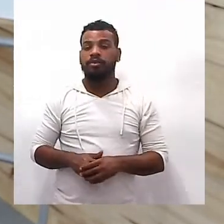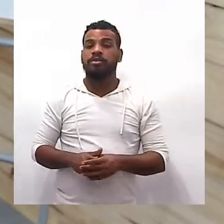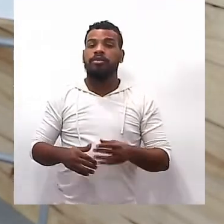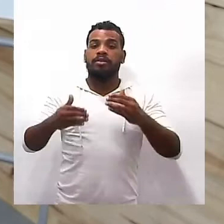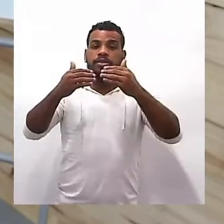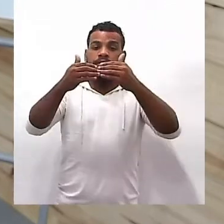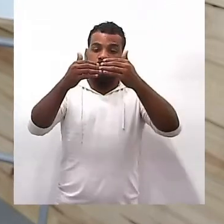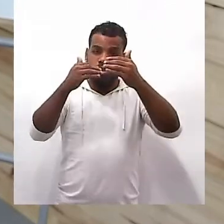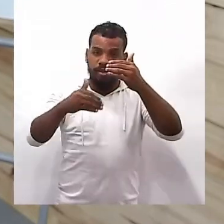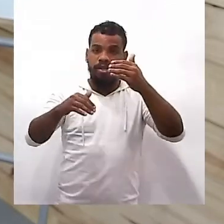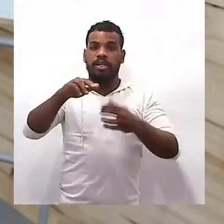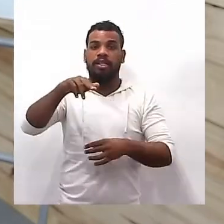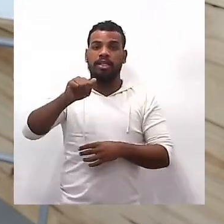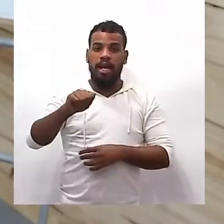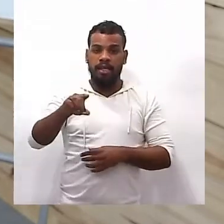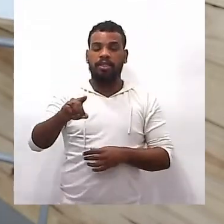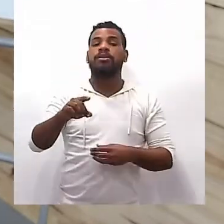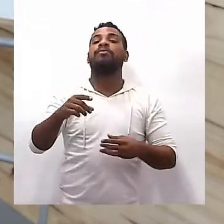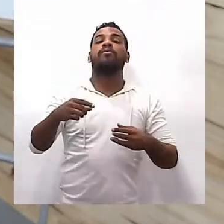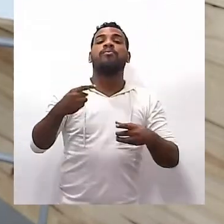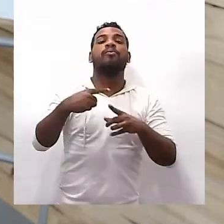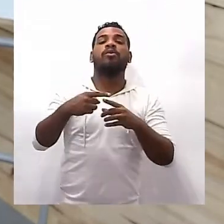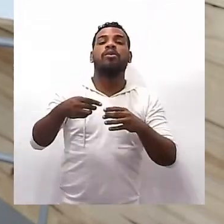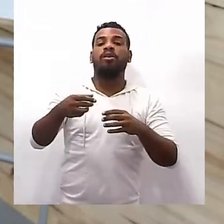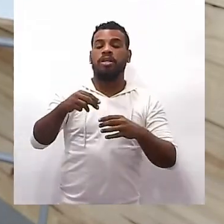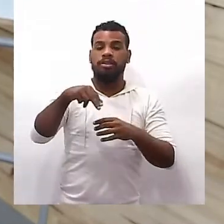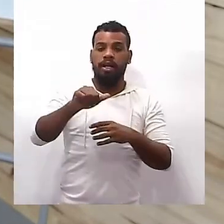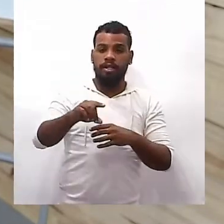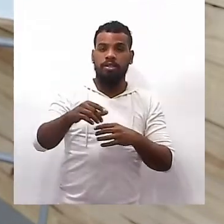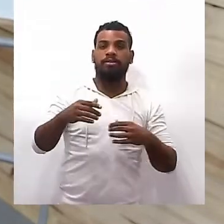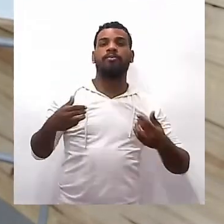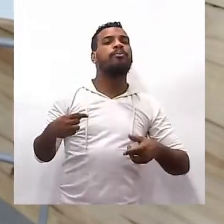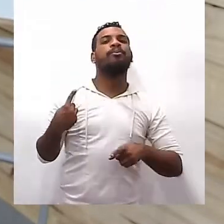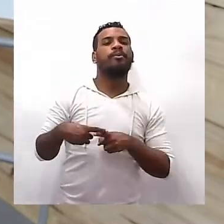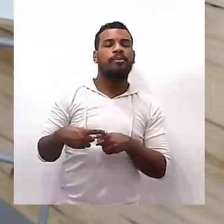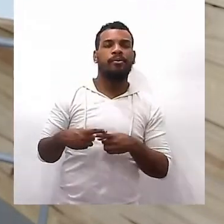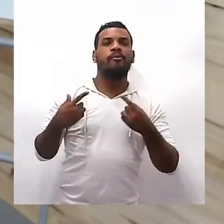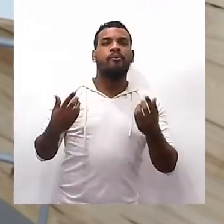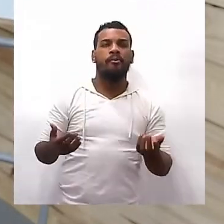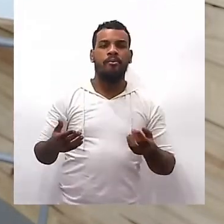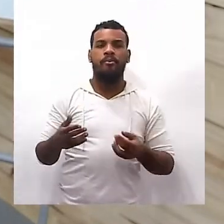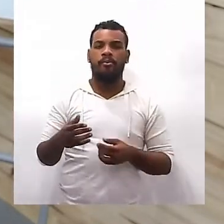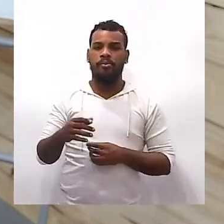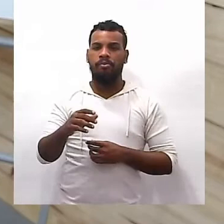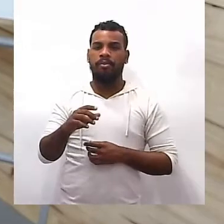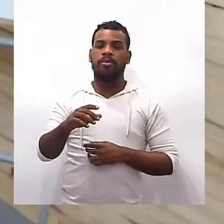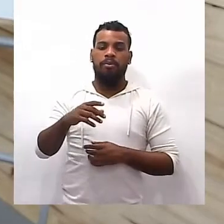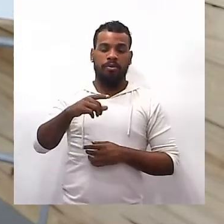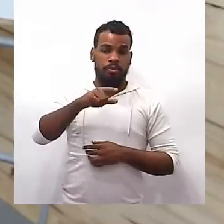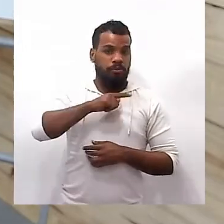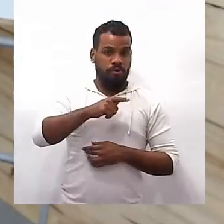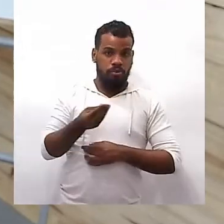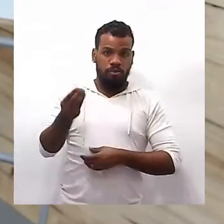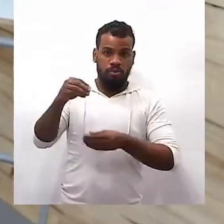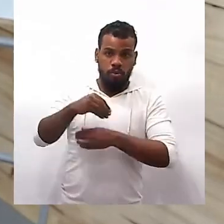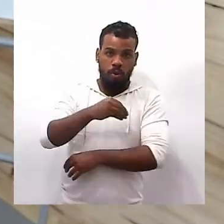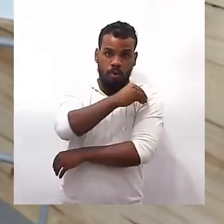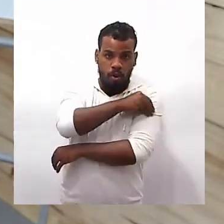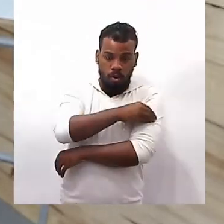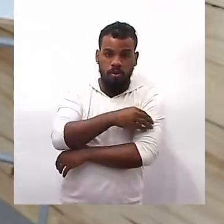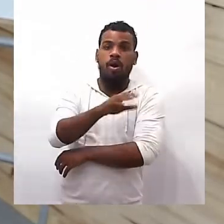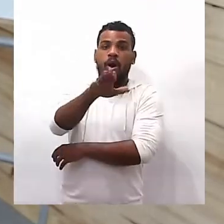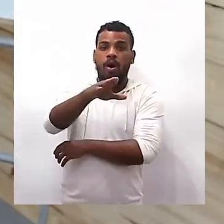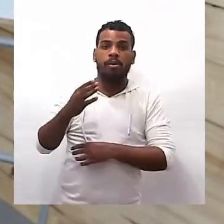na forma de NAD. Por que ele vai embora na forma de NAD? Ei, porque ele pega o hidrogênio e coloca na composição do álcool.